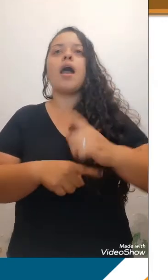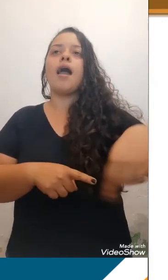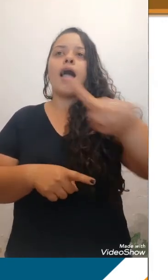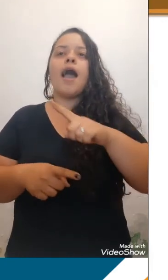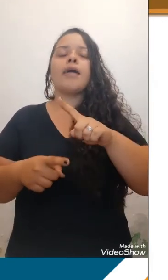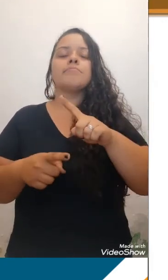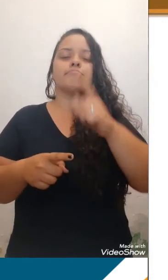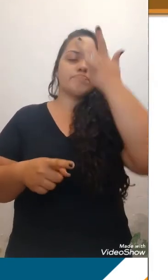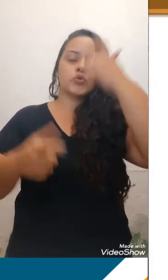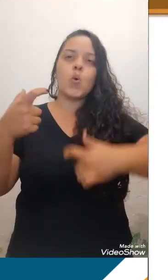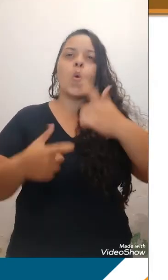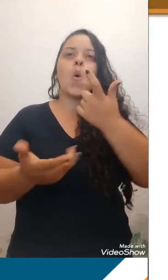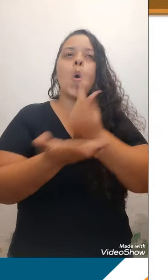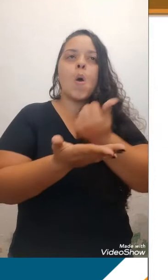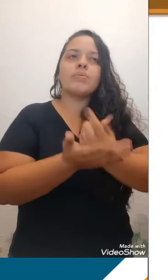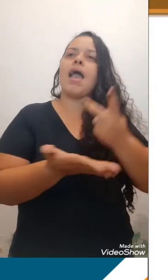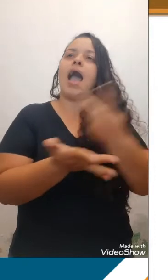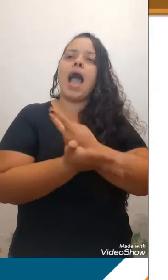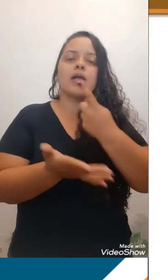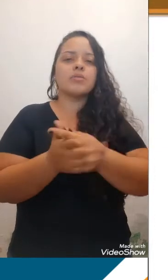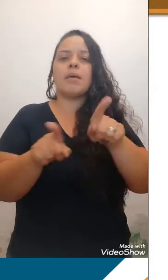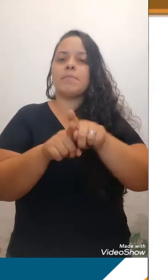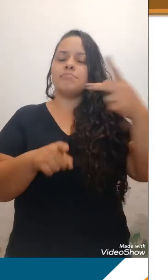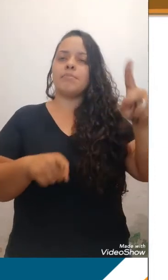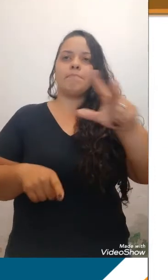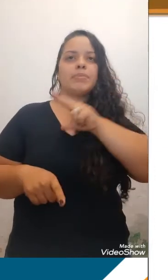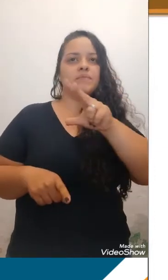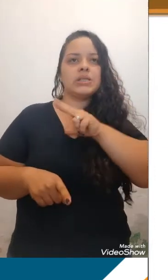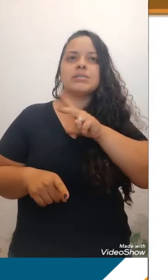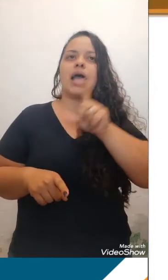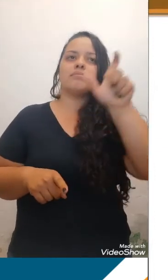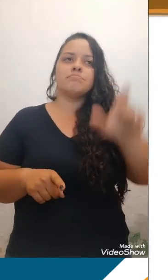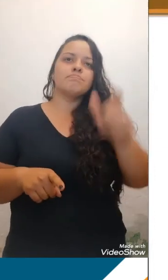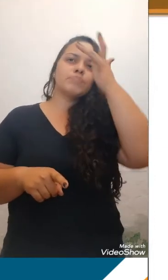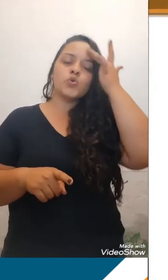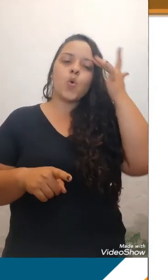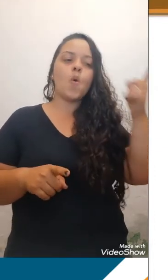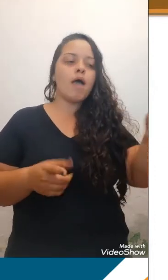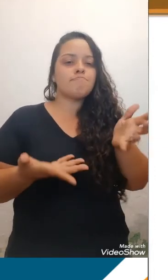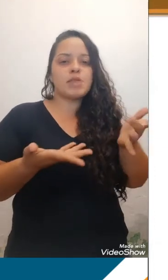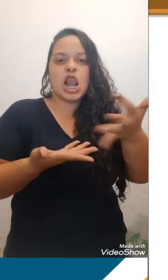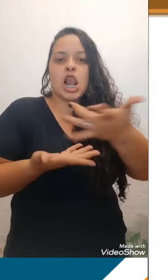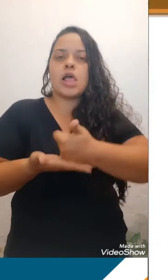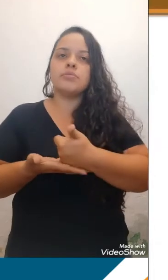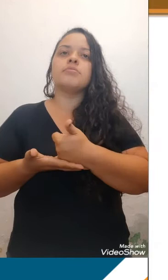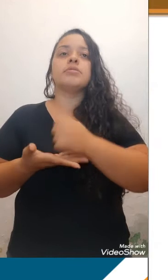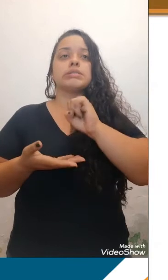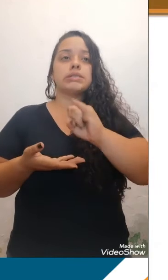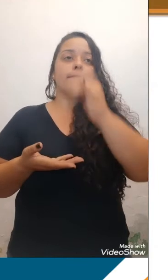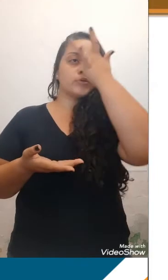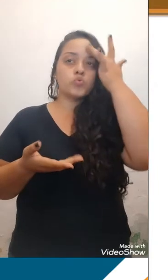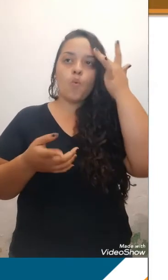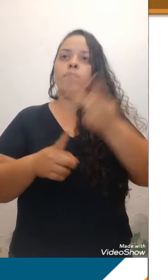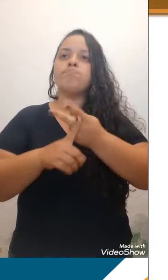usuários consomem. É errado e passa por cima da privacidade do indivíduo que estará sendo manipulado e nem ao menos saberá. Quando